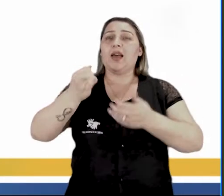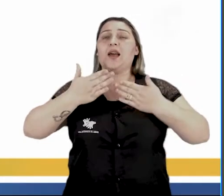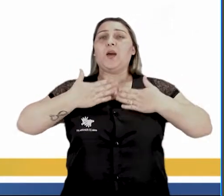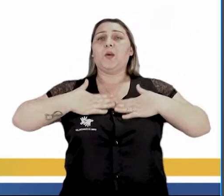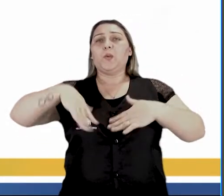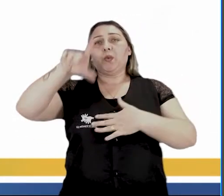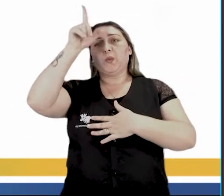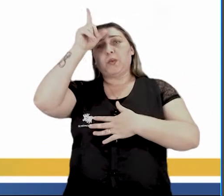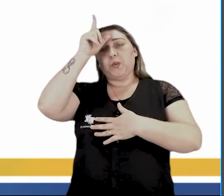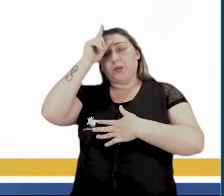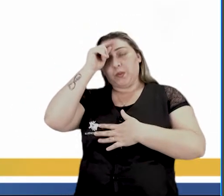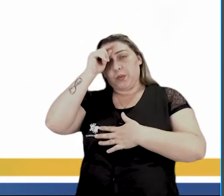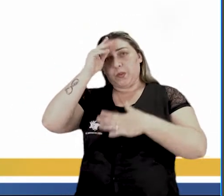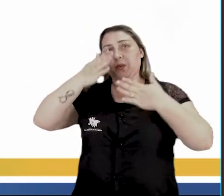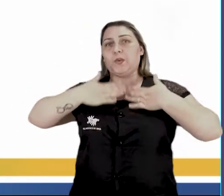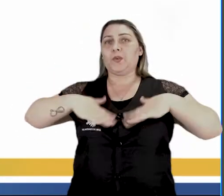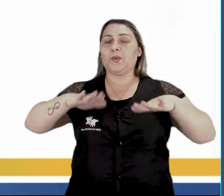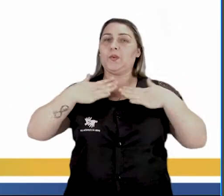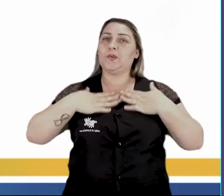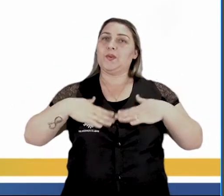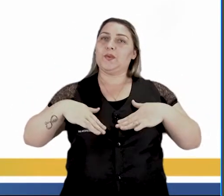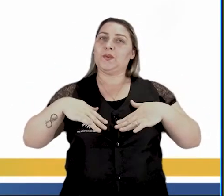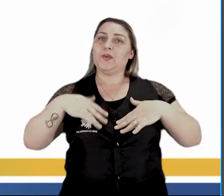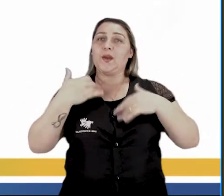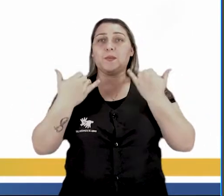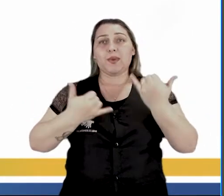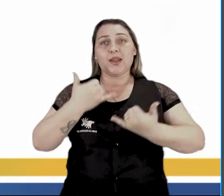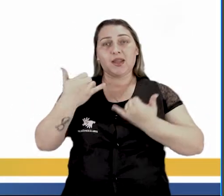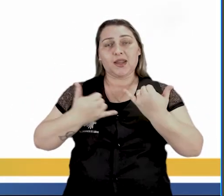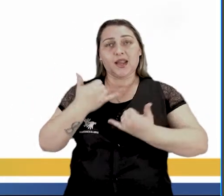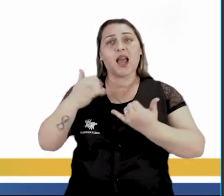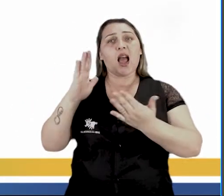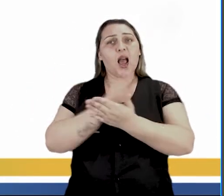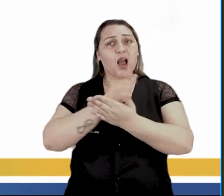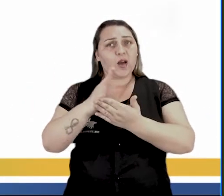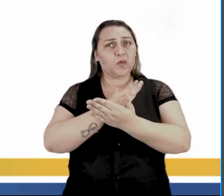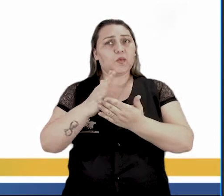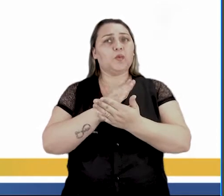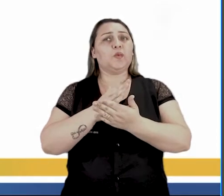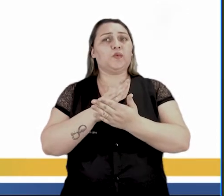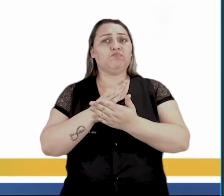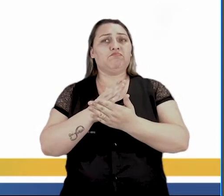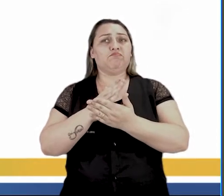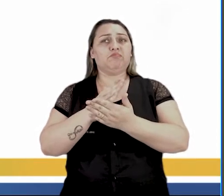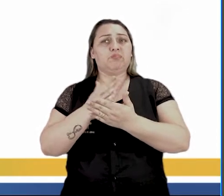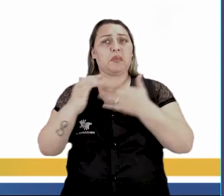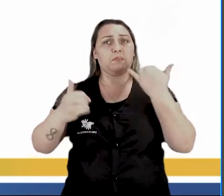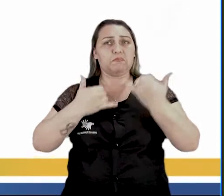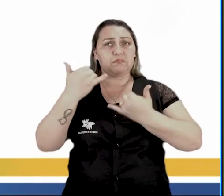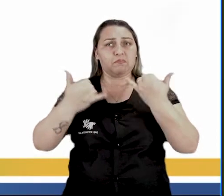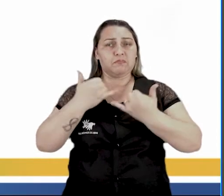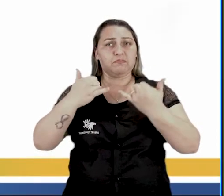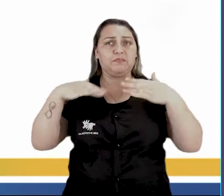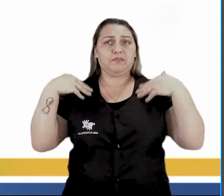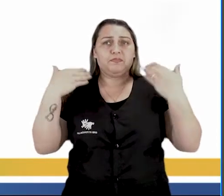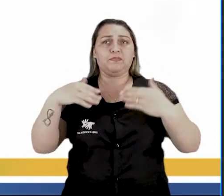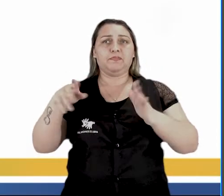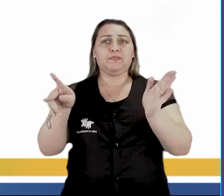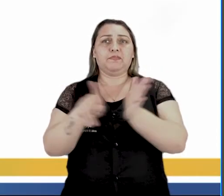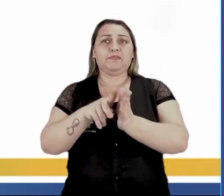relaxar, descansar, se distrair, exercer alguma forma de recreação.